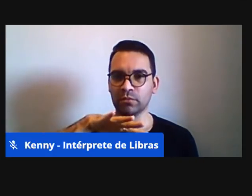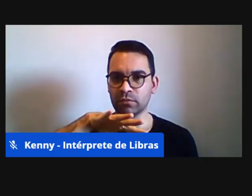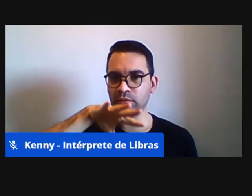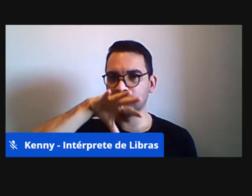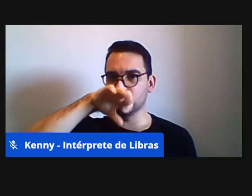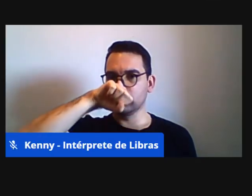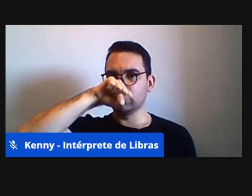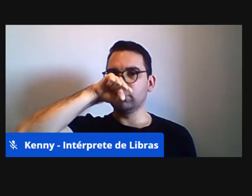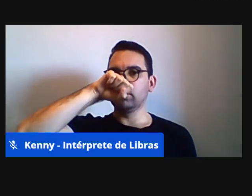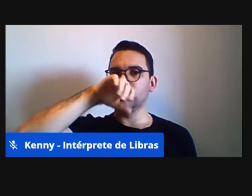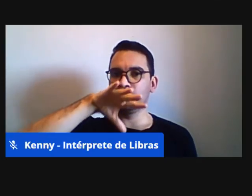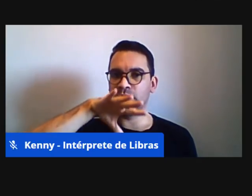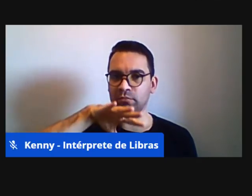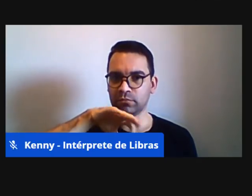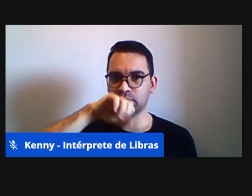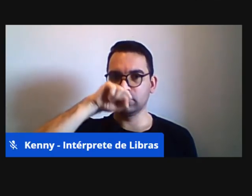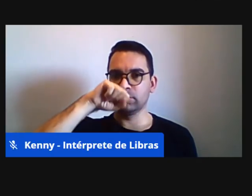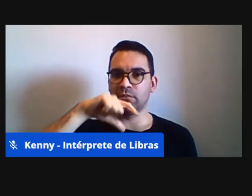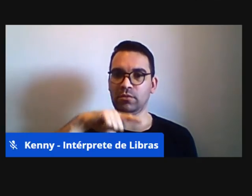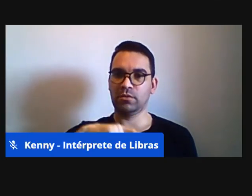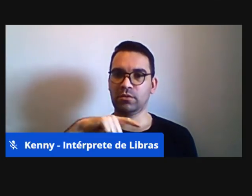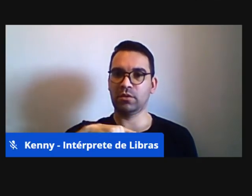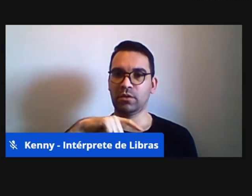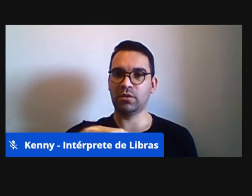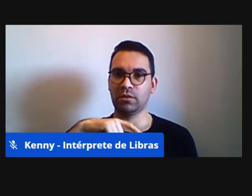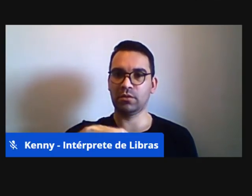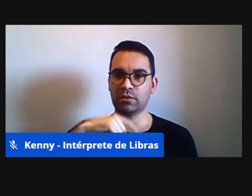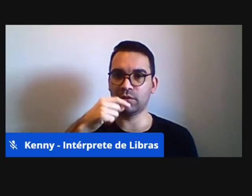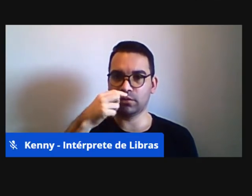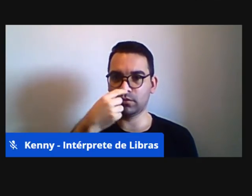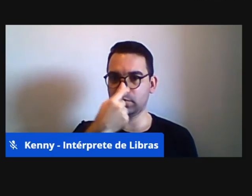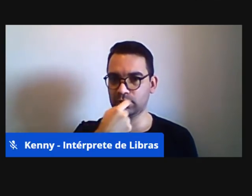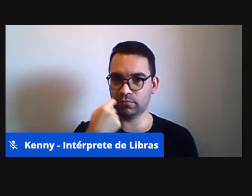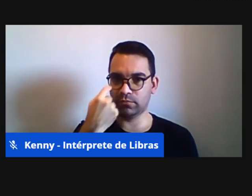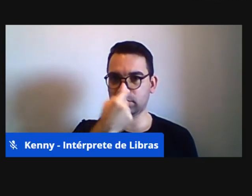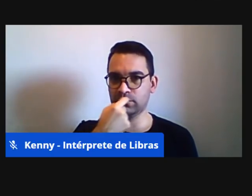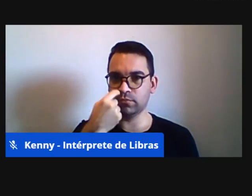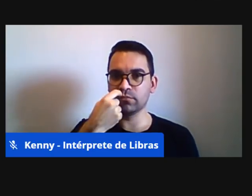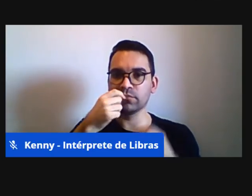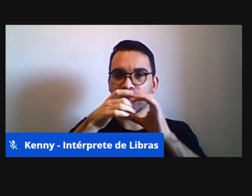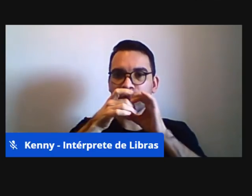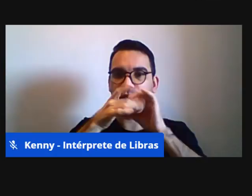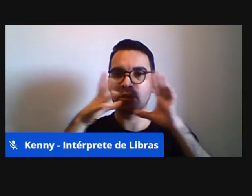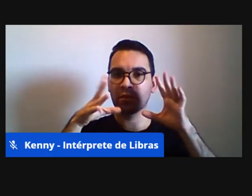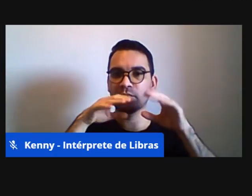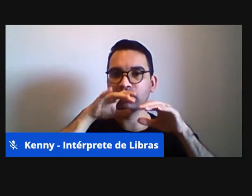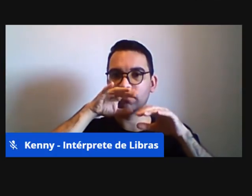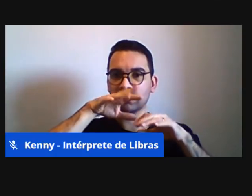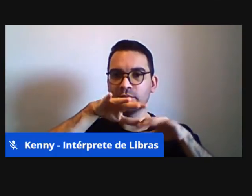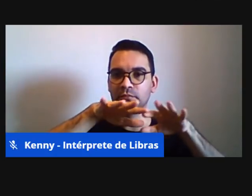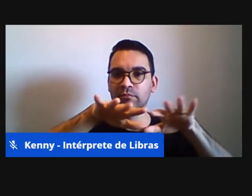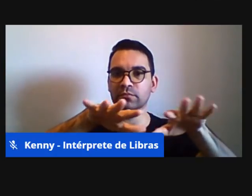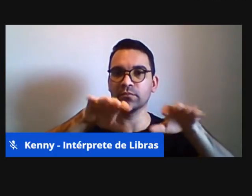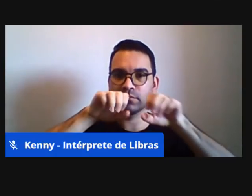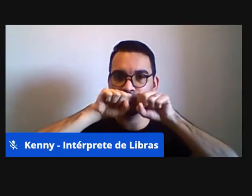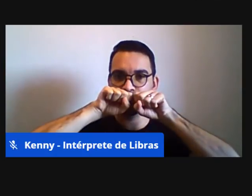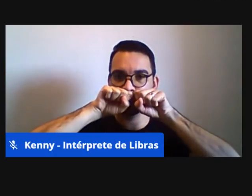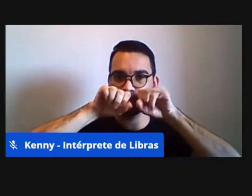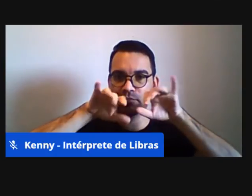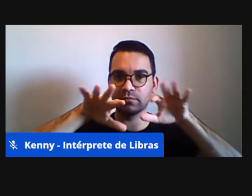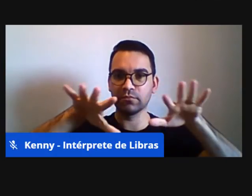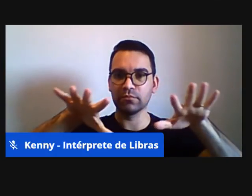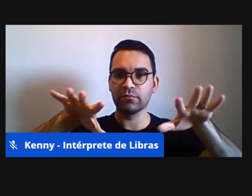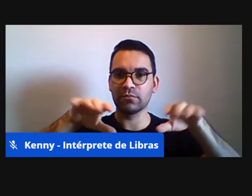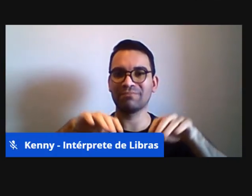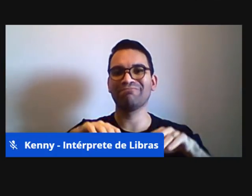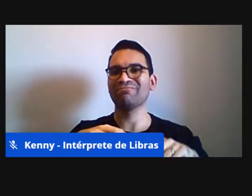sair por essa válvula. Então, se eu tiver com Covid, eu vou transmitir do mesmo jeito para as pessoas. Então, ela não é